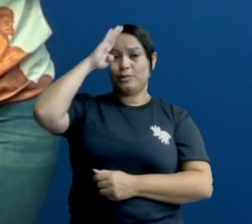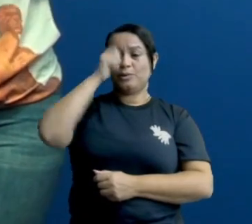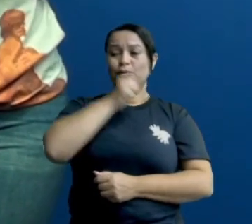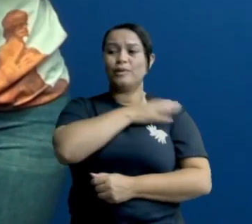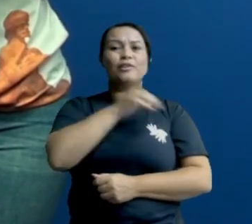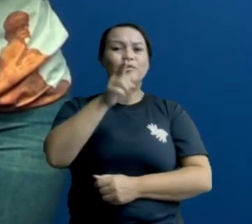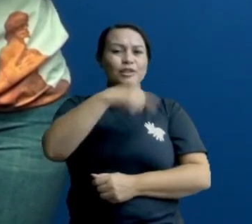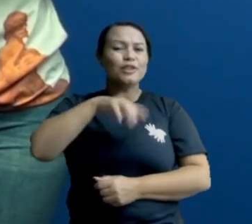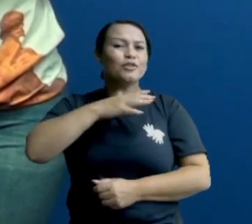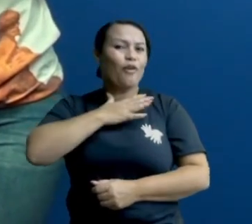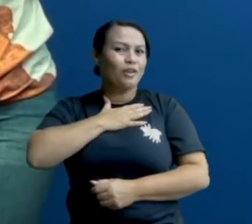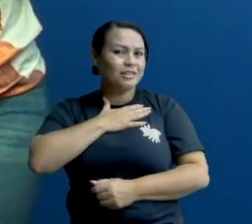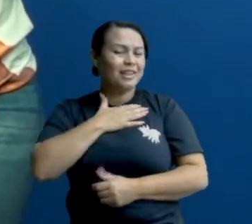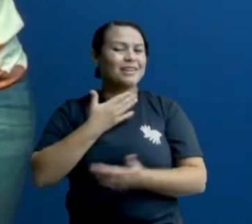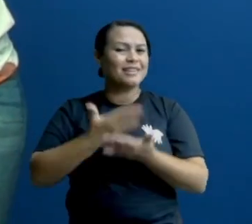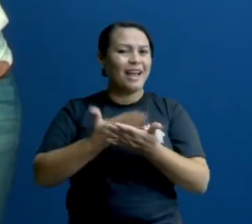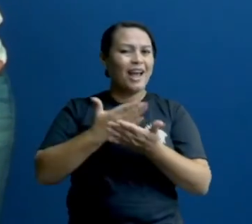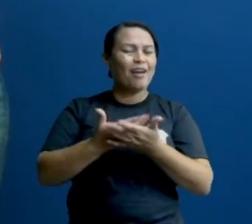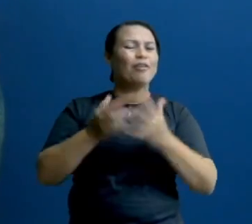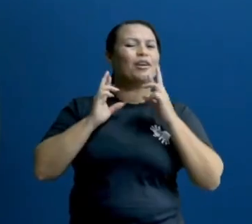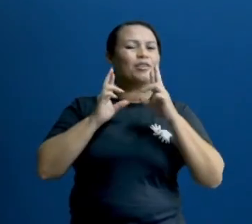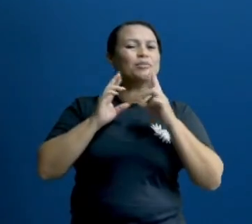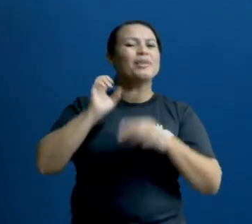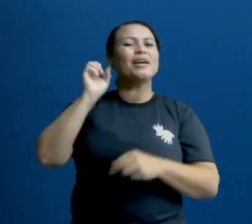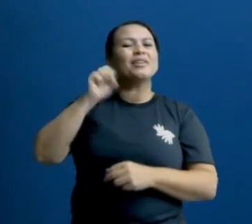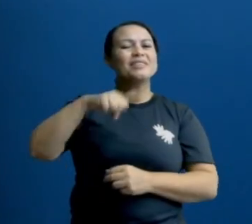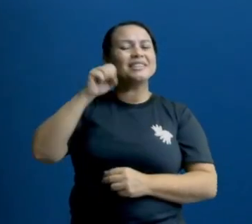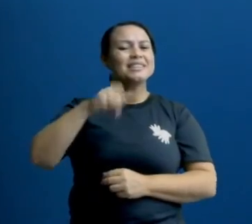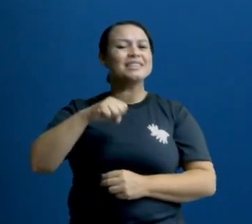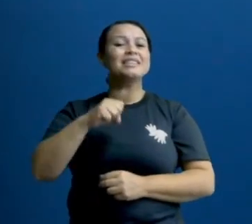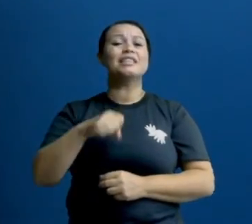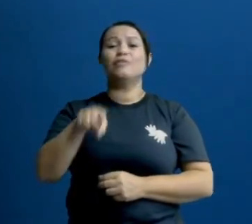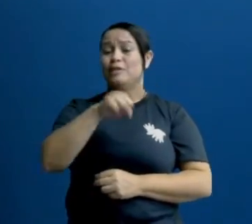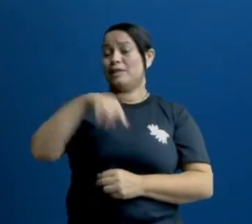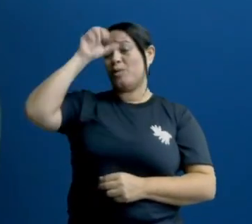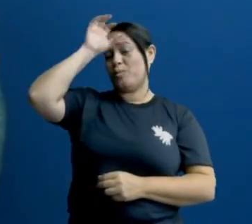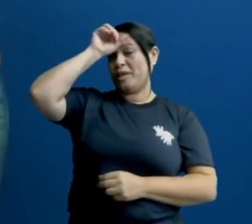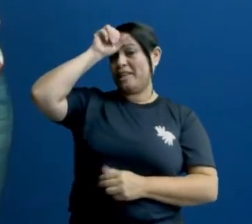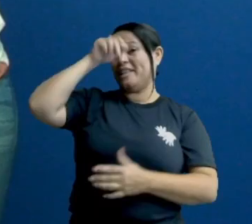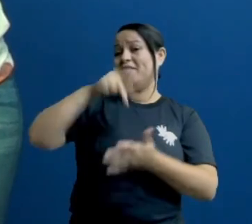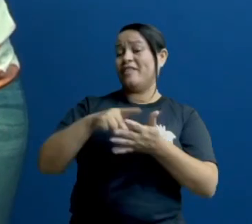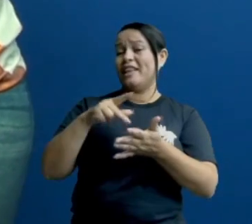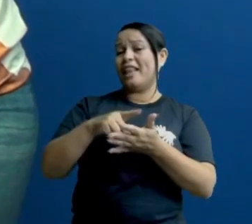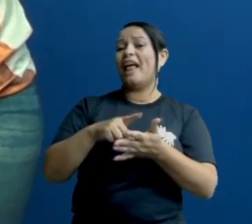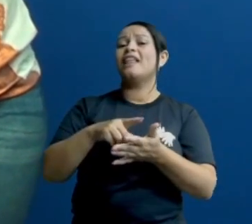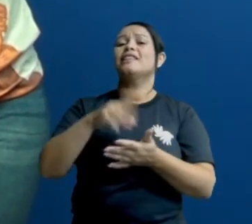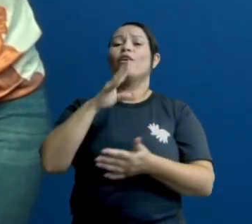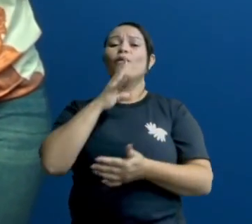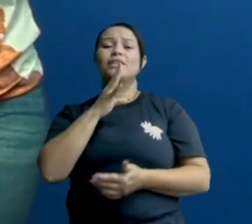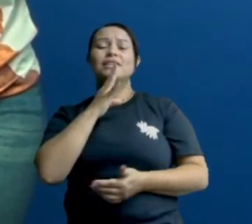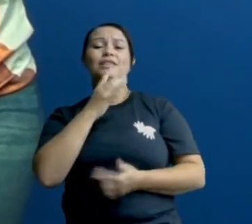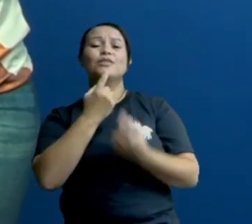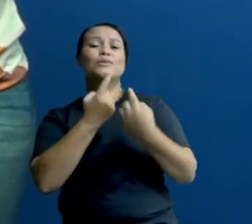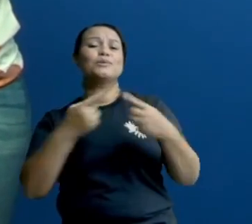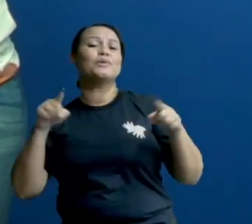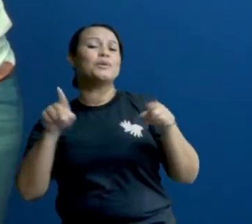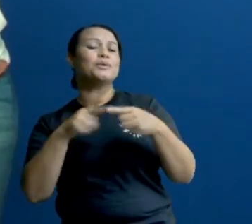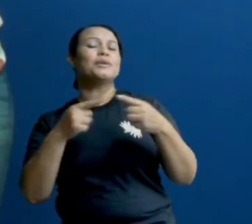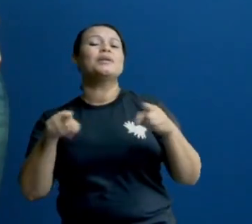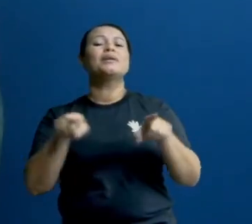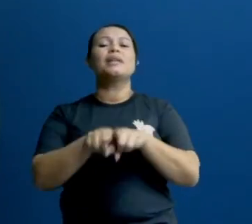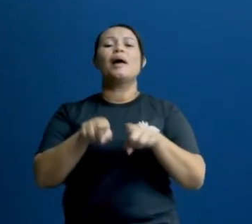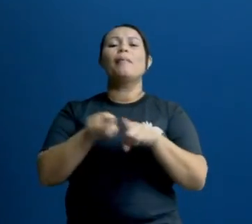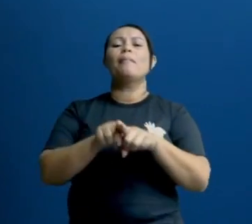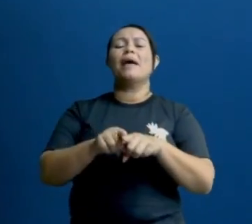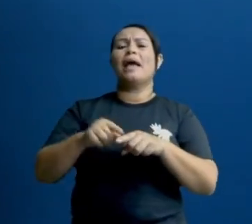aí, gostaram da nossa aula? Espero que vocês tenham aprendido muito e conhecido o nosso hino, aprendido sobre